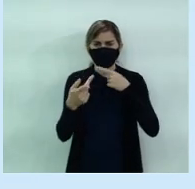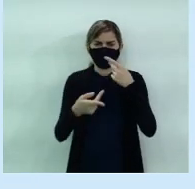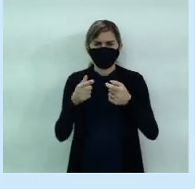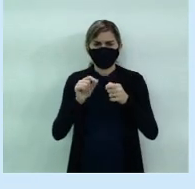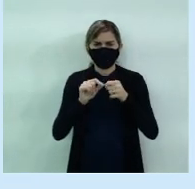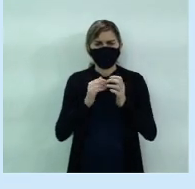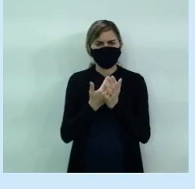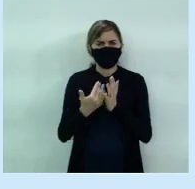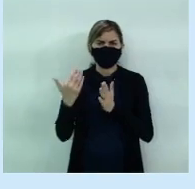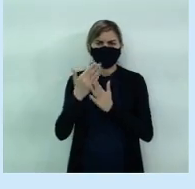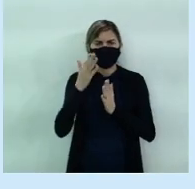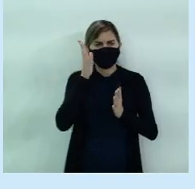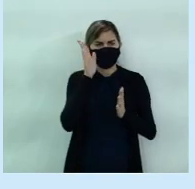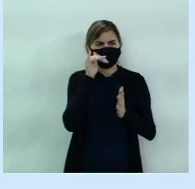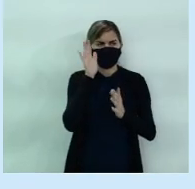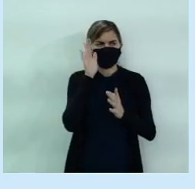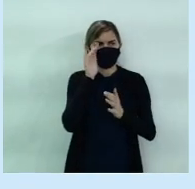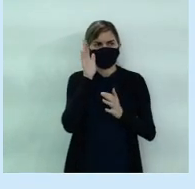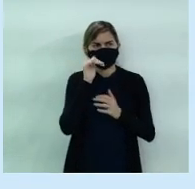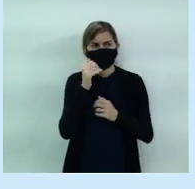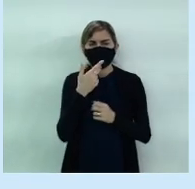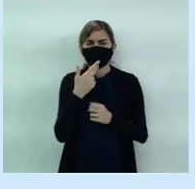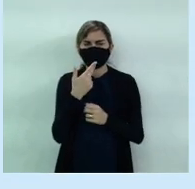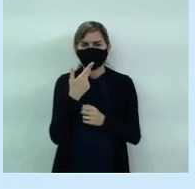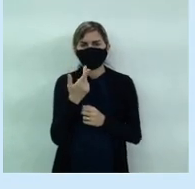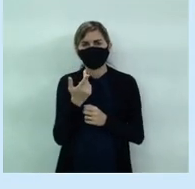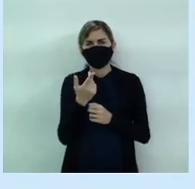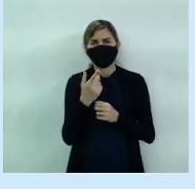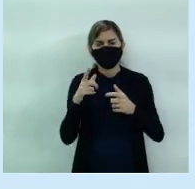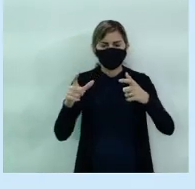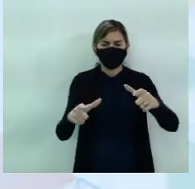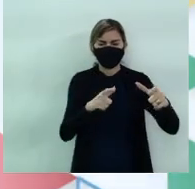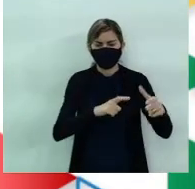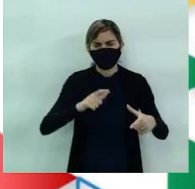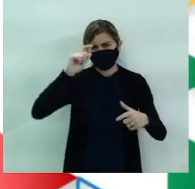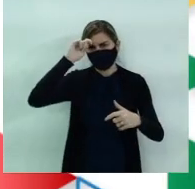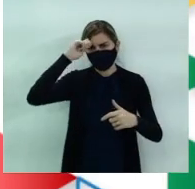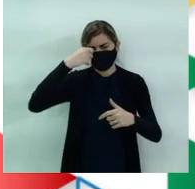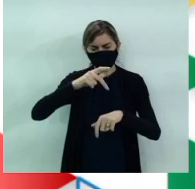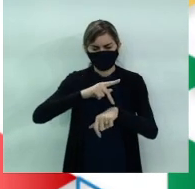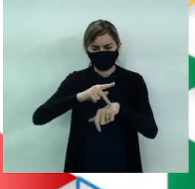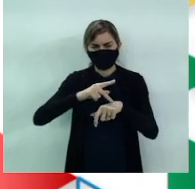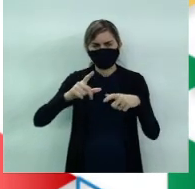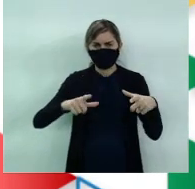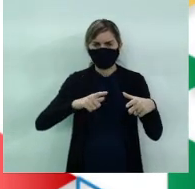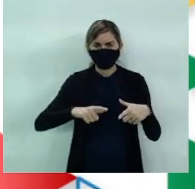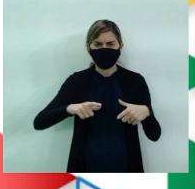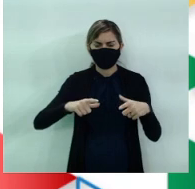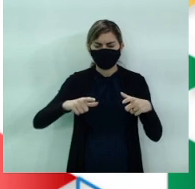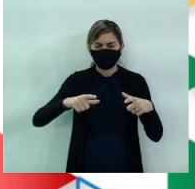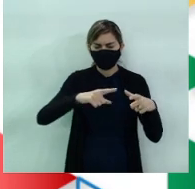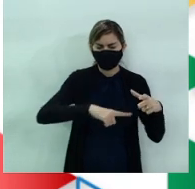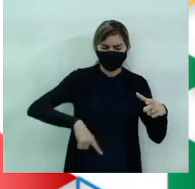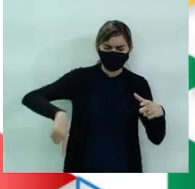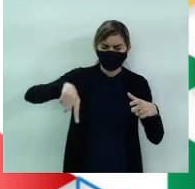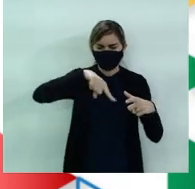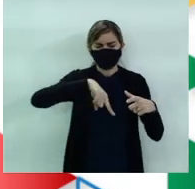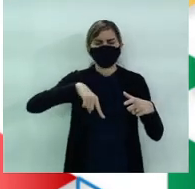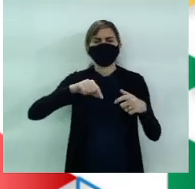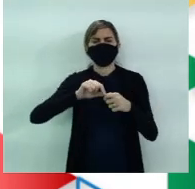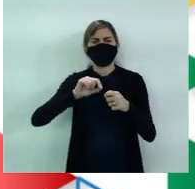mais sobre curiosidades, eu quero falar sobre os buracos negros, que são corpos celestes que vão